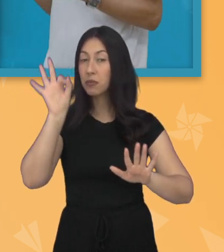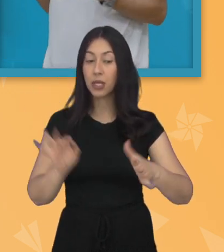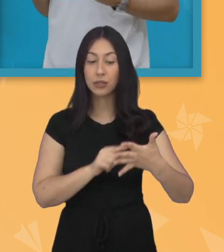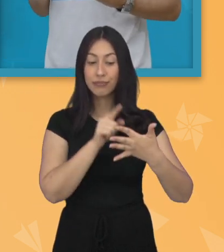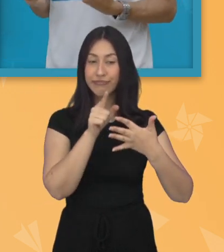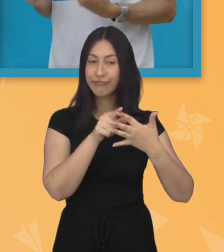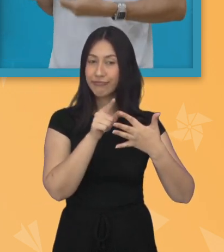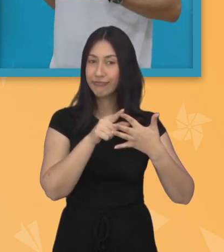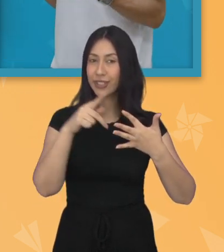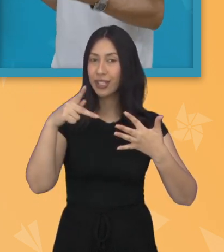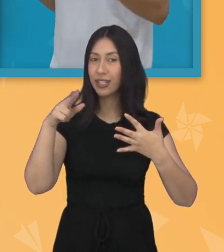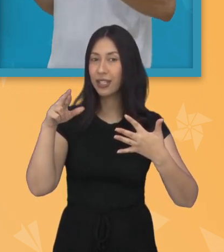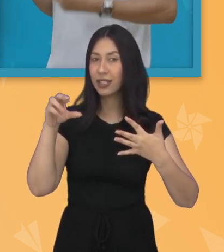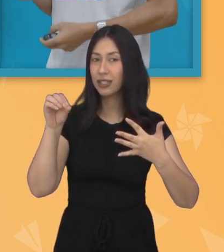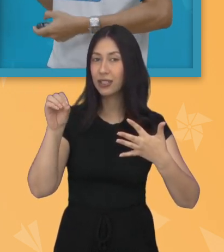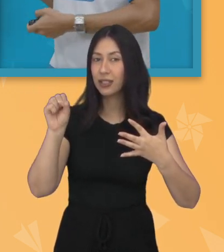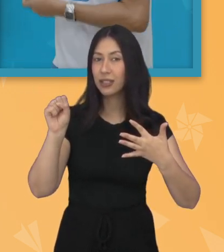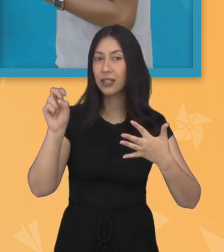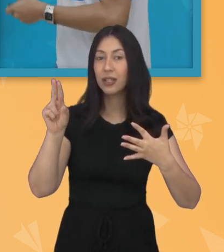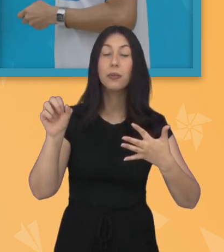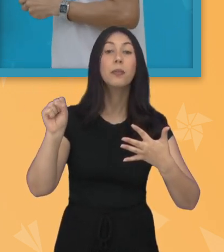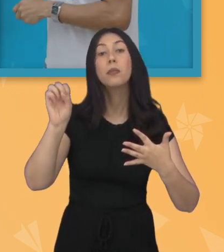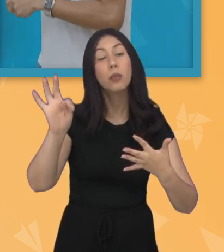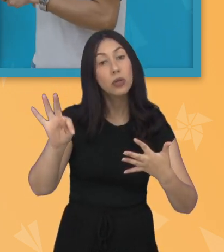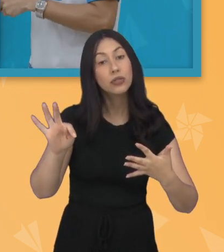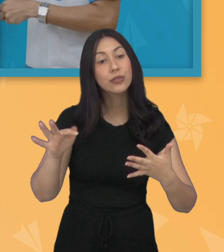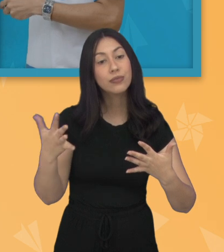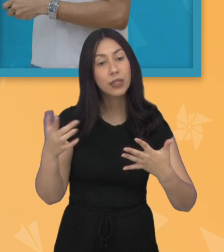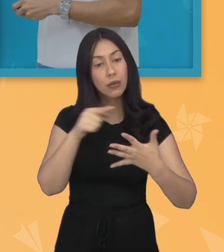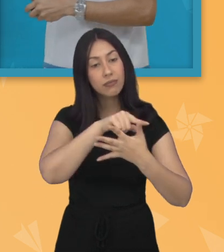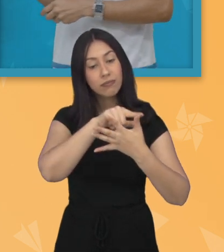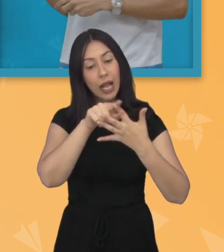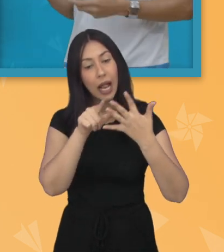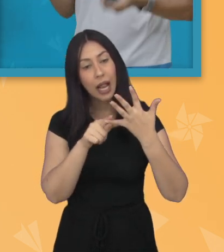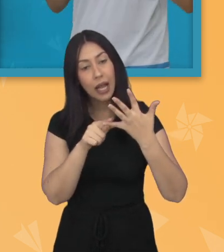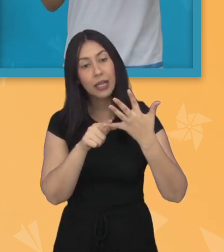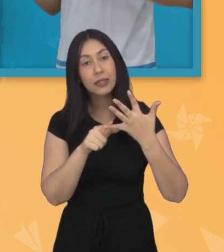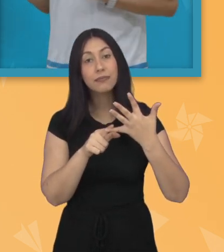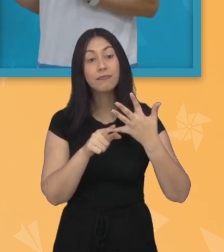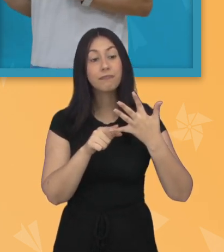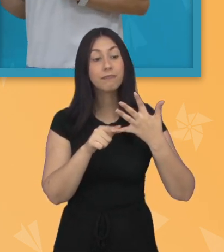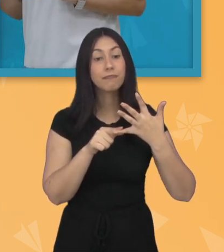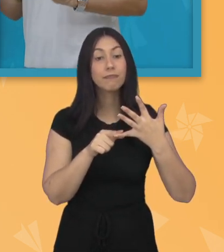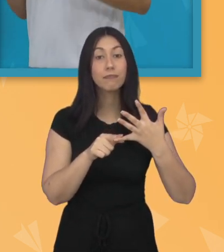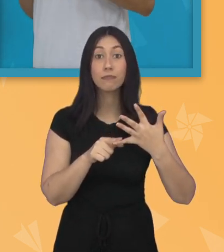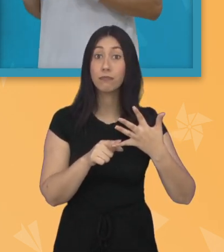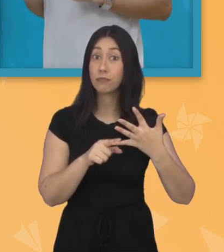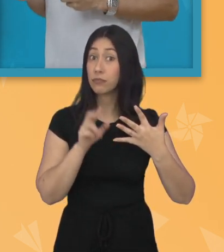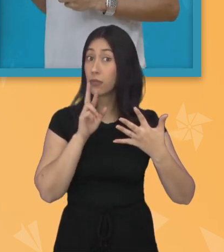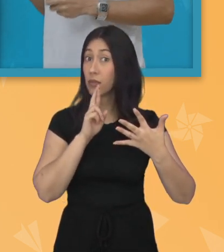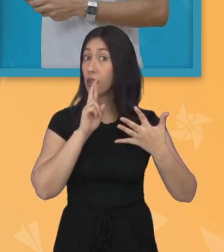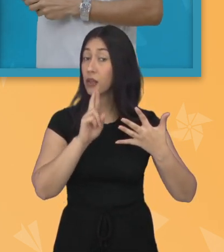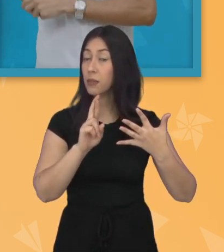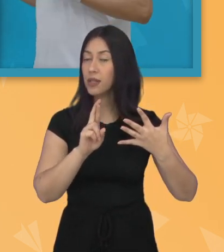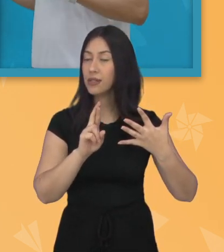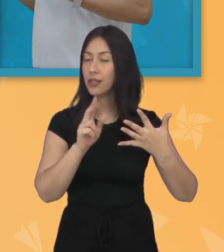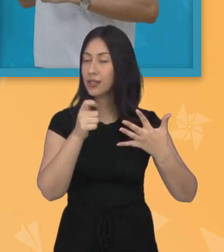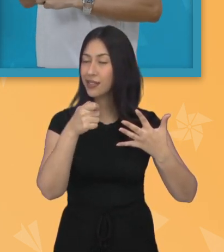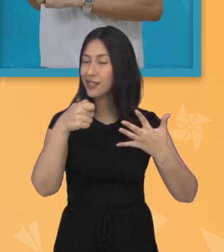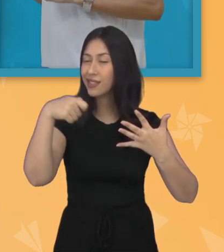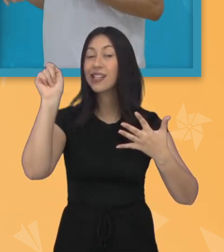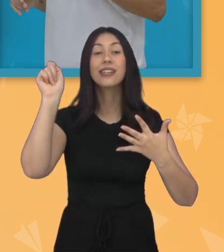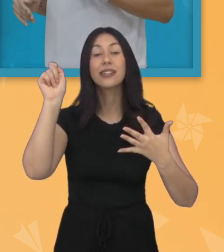sempre com Proust, as leis de Proust. Então a gente já fica aqui que nesse exercício a resposta esperada pela banca